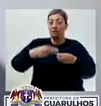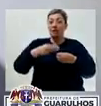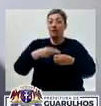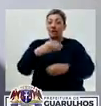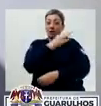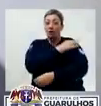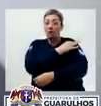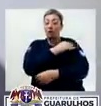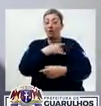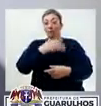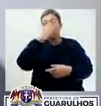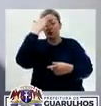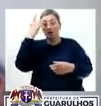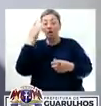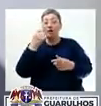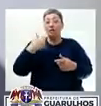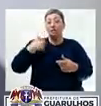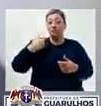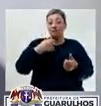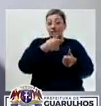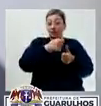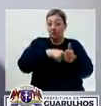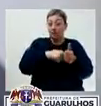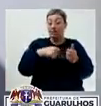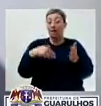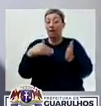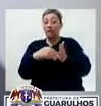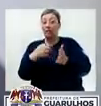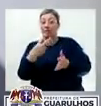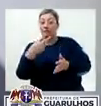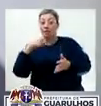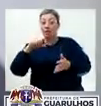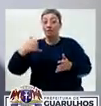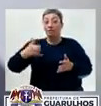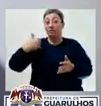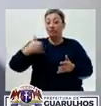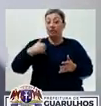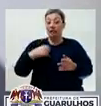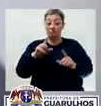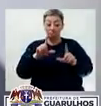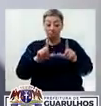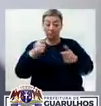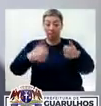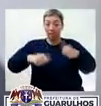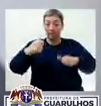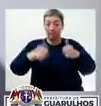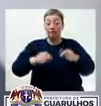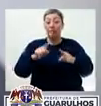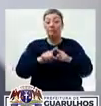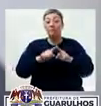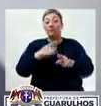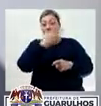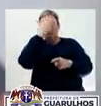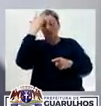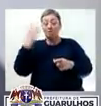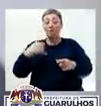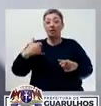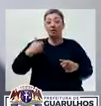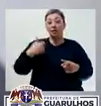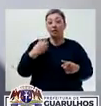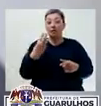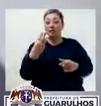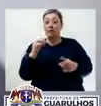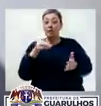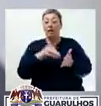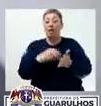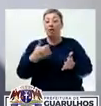A dose é destinada a pessoas entre 6 meses e 29 anos de idade, mediante avaliação da carteirinha, e a indivíduos que têm entre 30